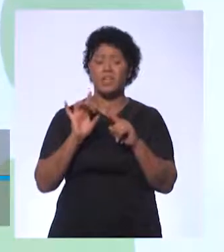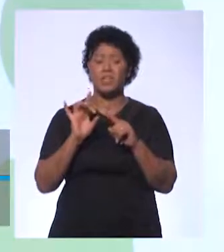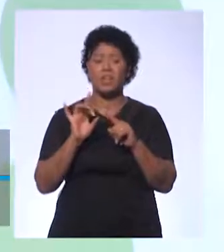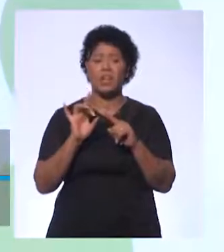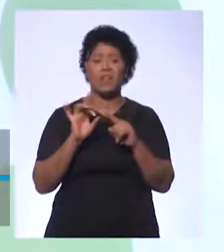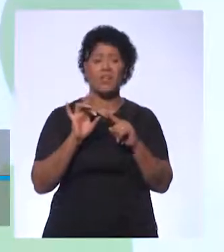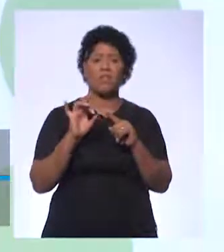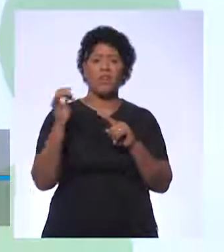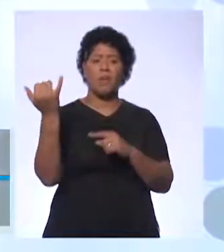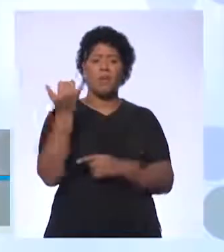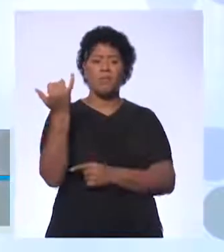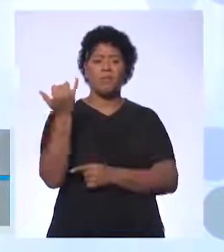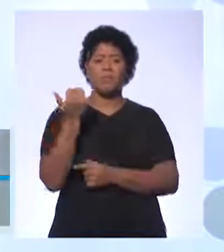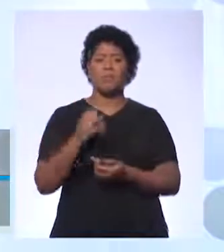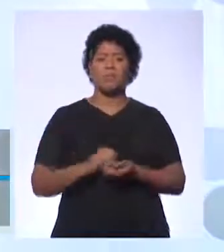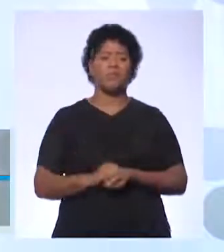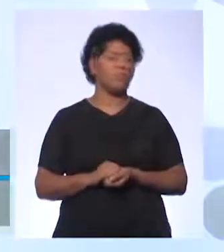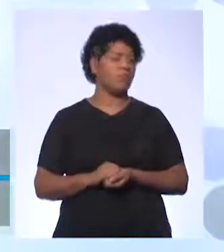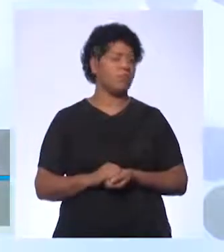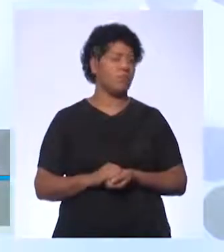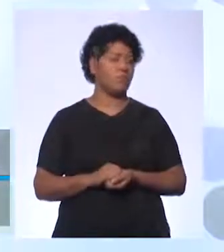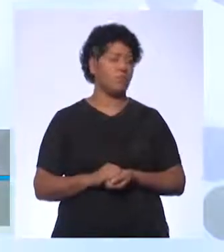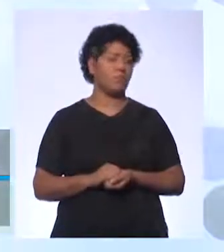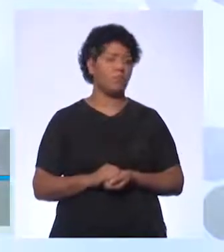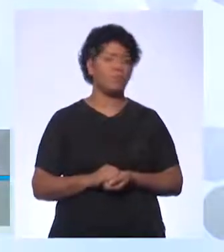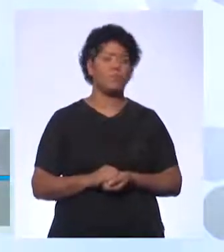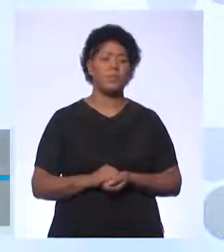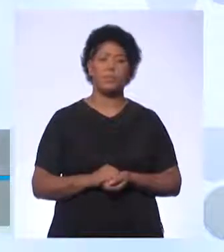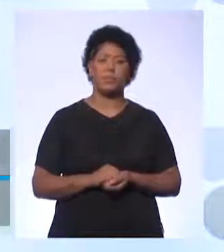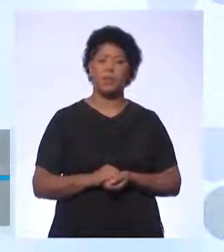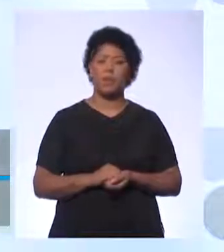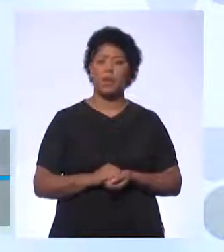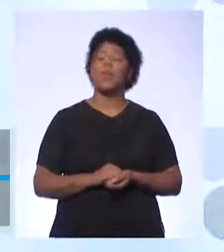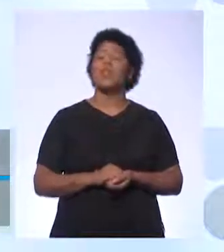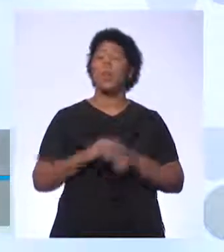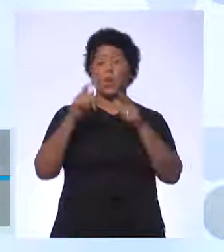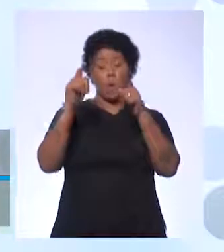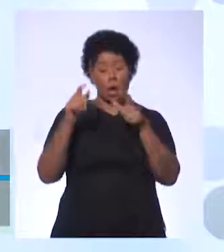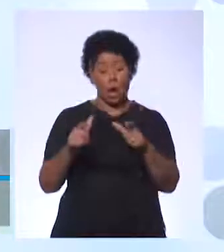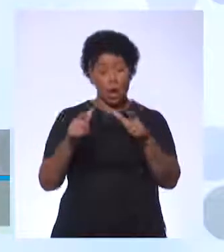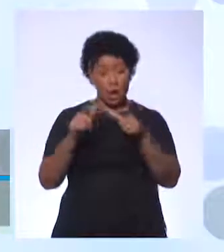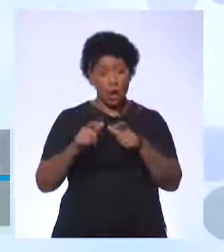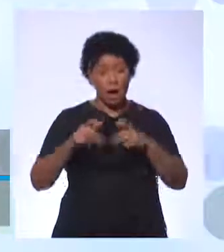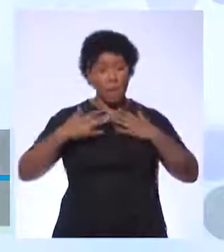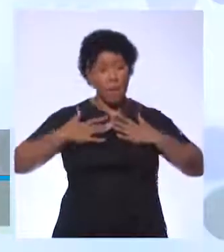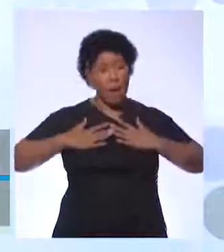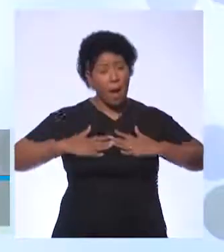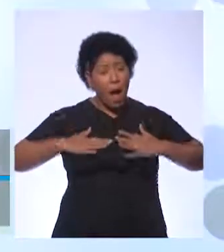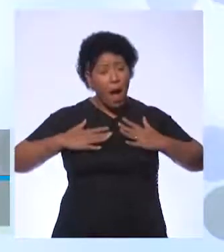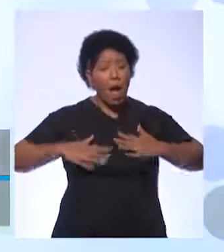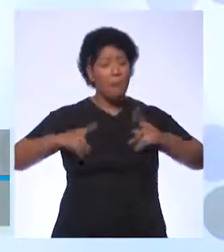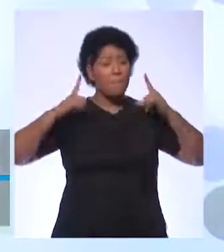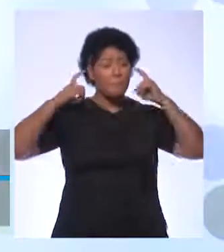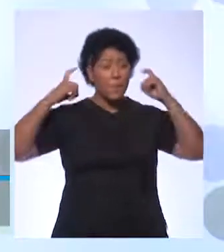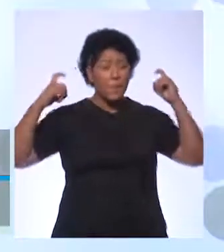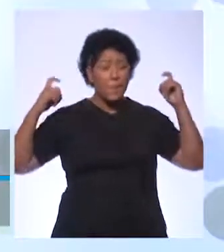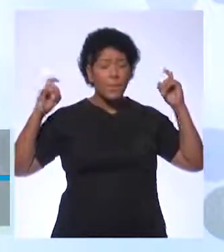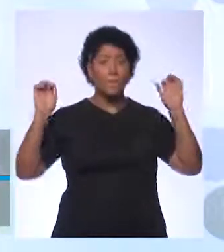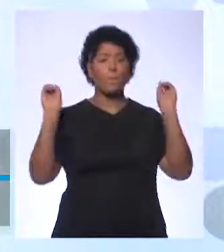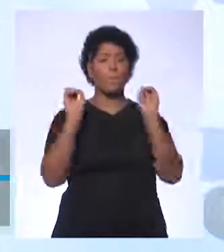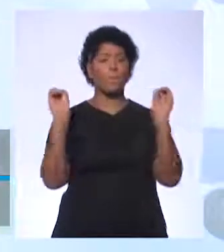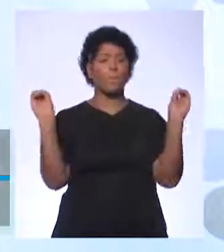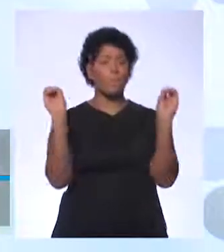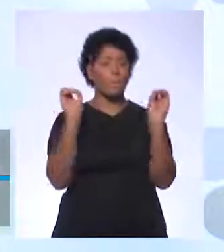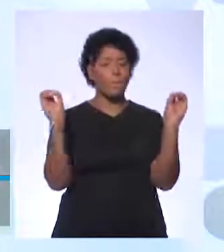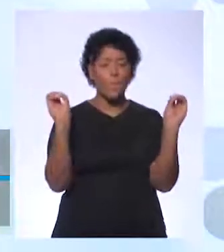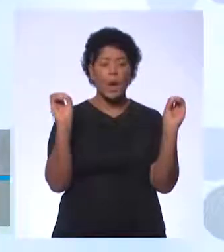né? Exatamente. Então, procure um cantinho, um local onde não tenha muito barulho, que não tenha ruído. Procure, então,